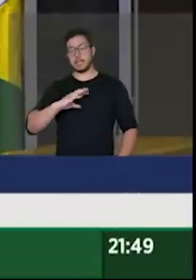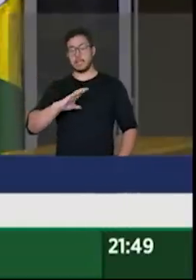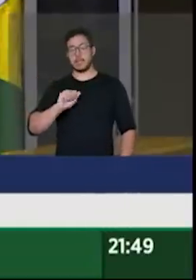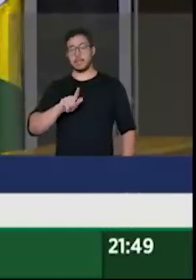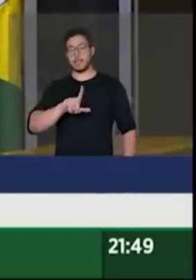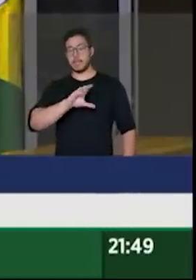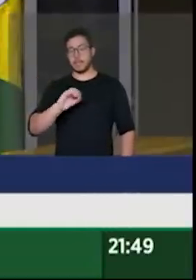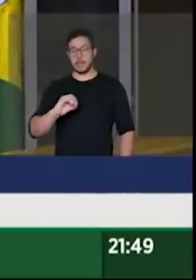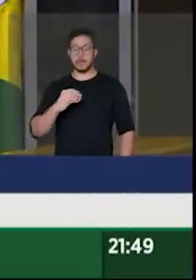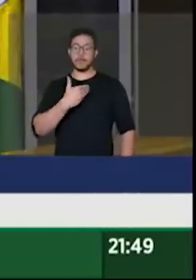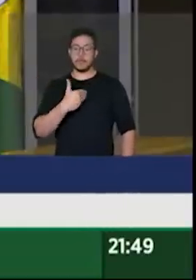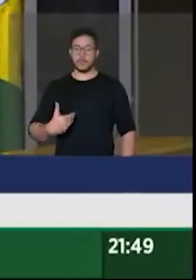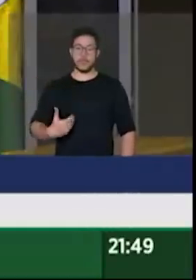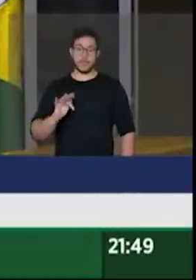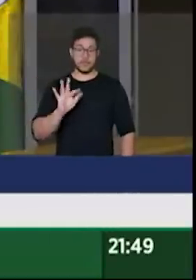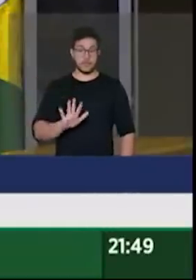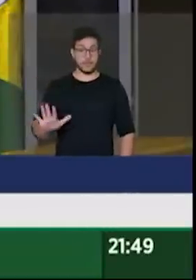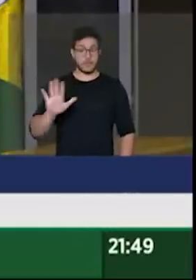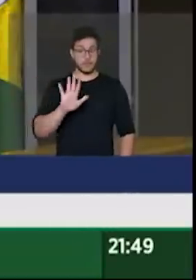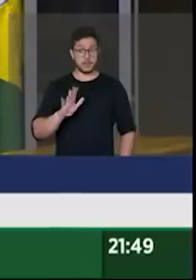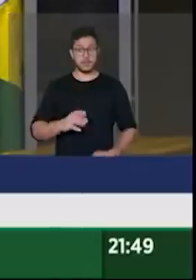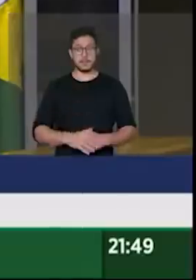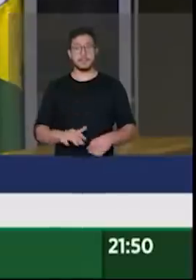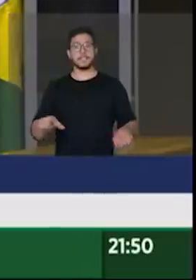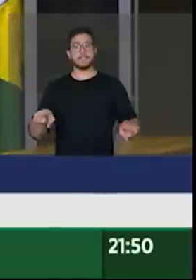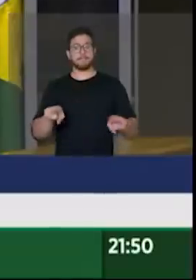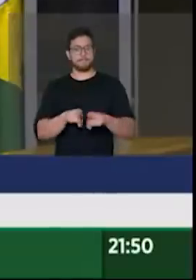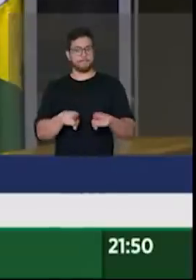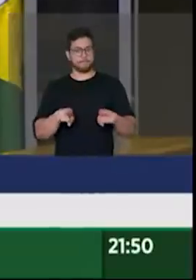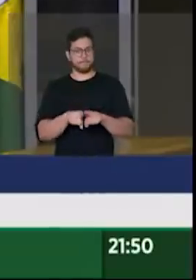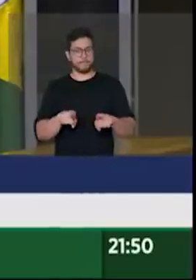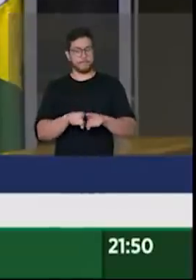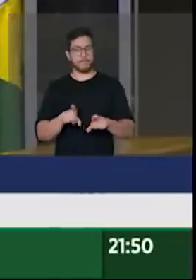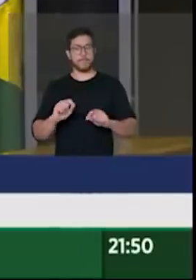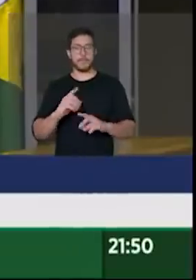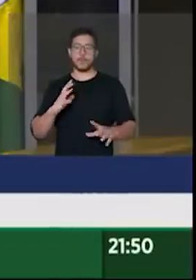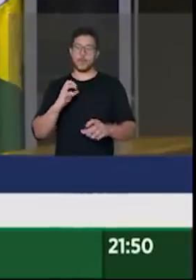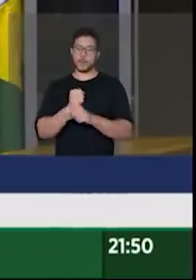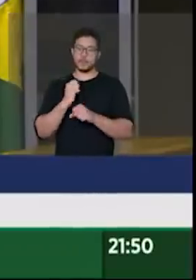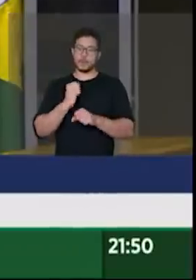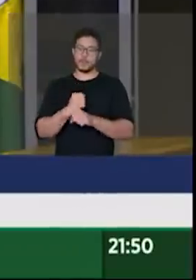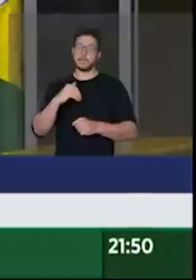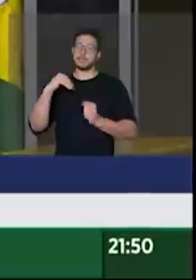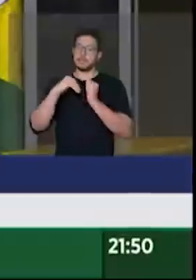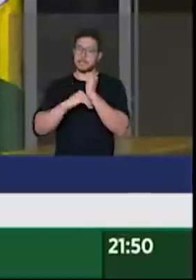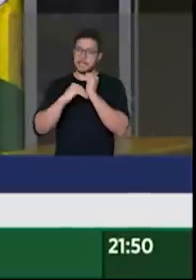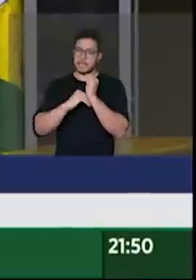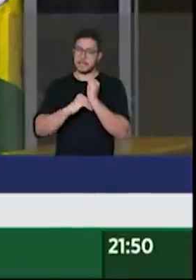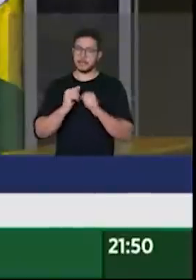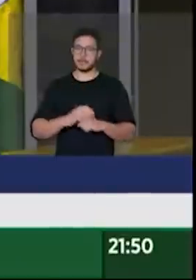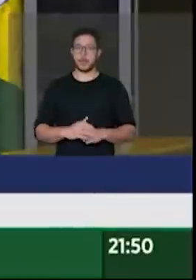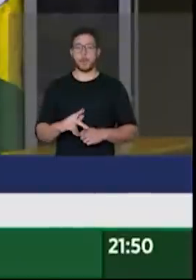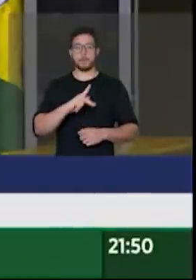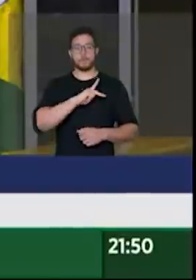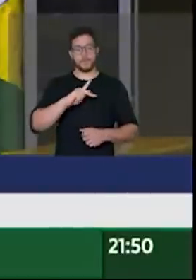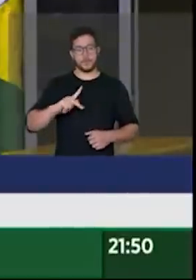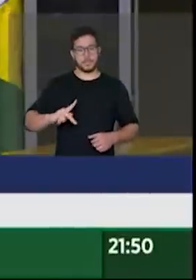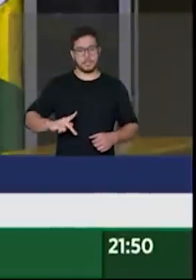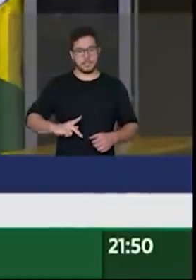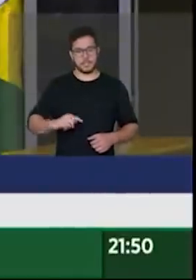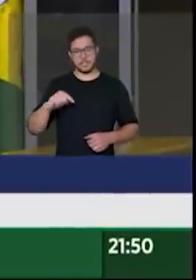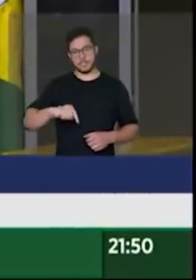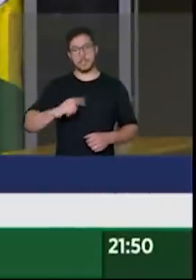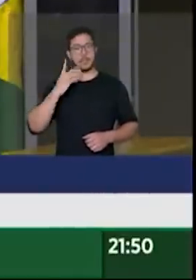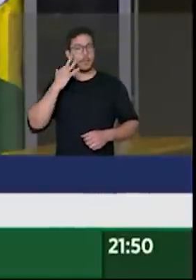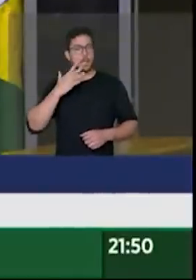governo federal para além das suas carreiras militares. Além disso, orçamento secreto, o presidente da Câmara tem uma sala especial agora